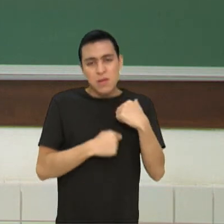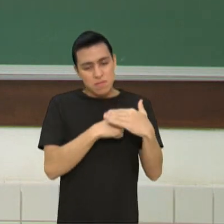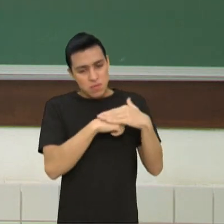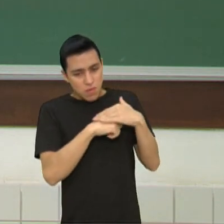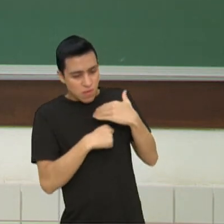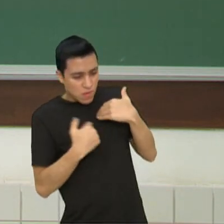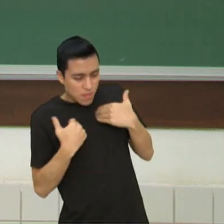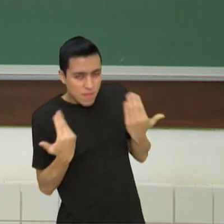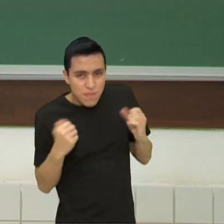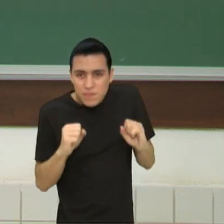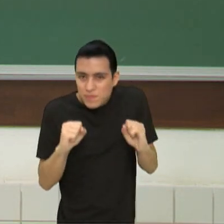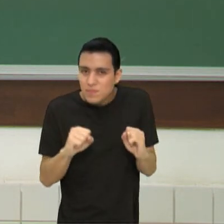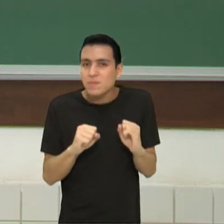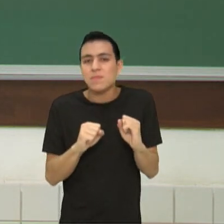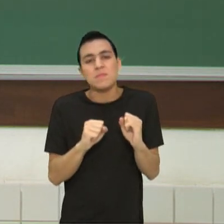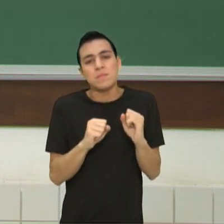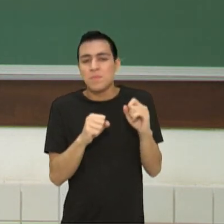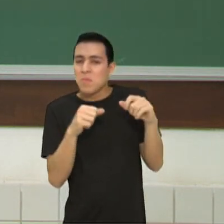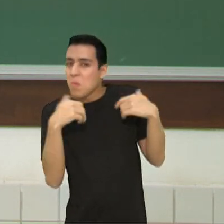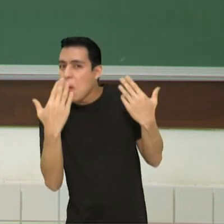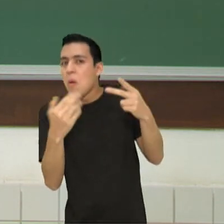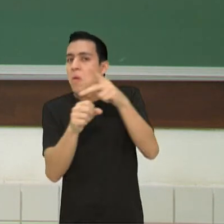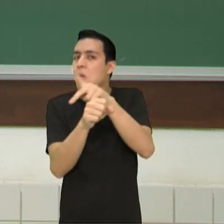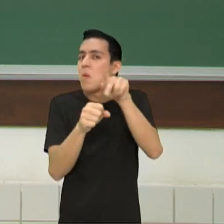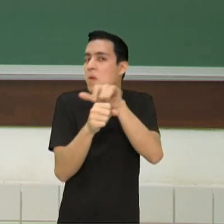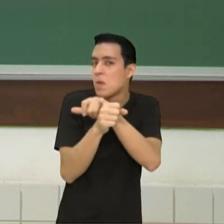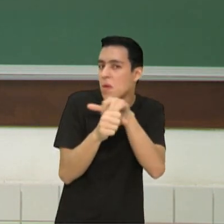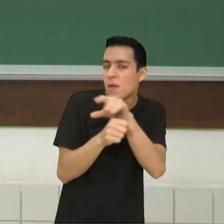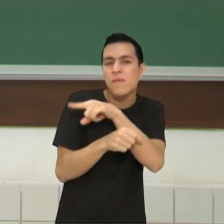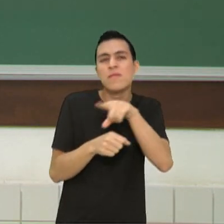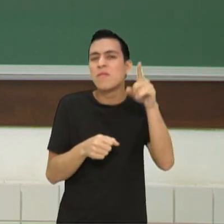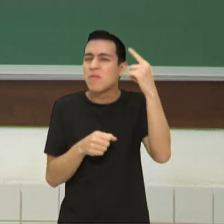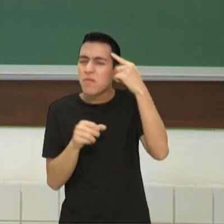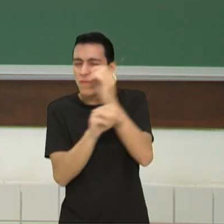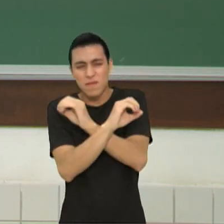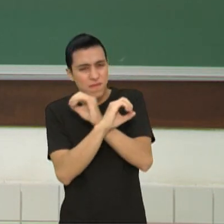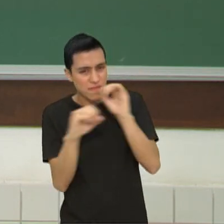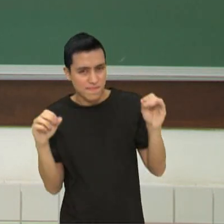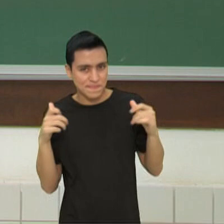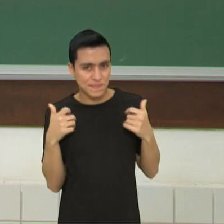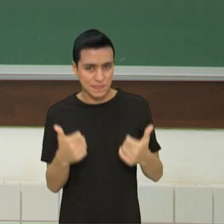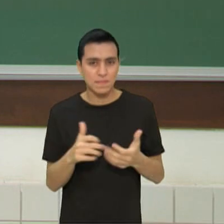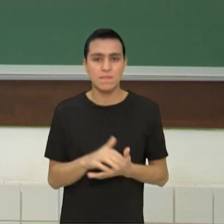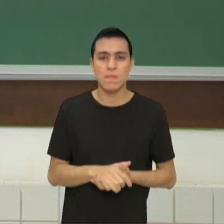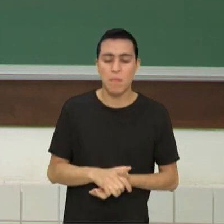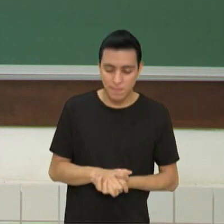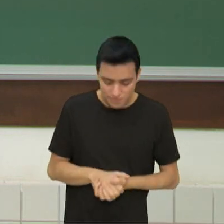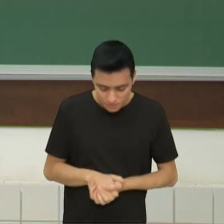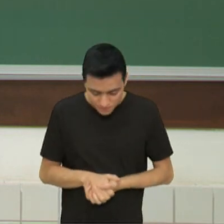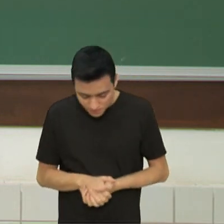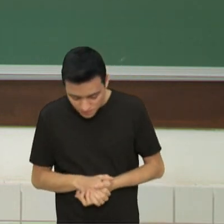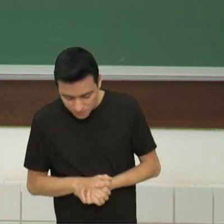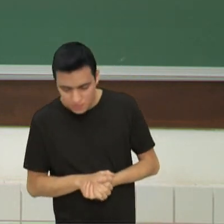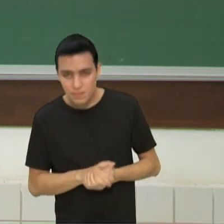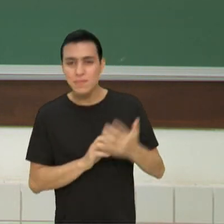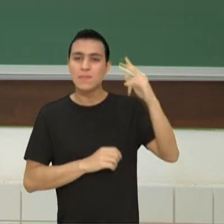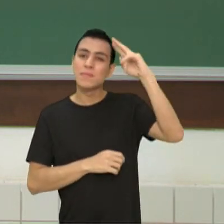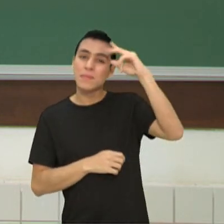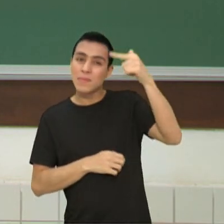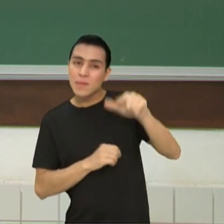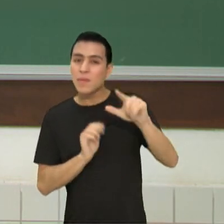rede. Ache os caminhos melhores para que você não fique com dúvidas. Vamos em frente, pessoal.